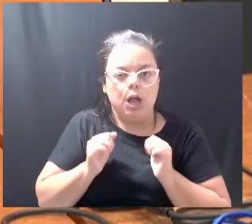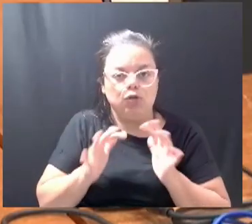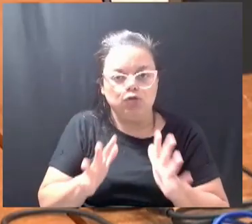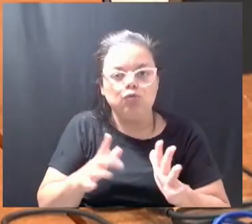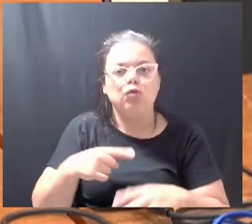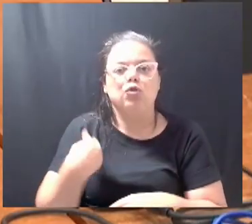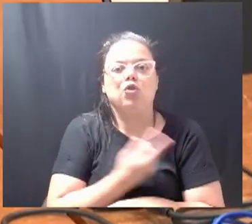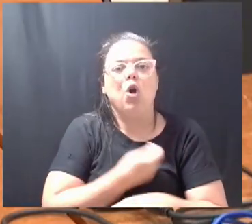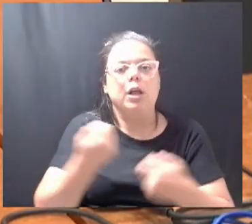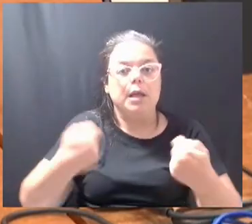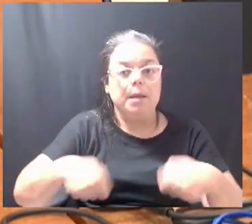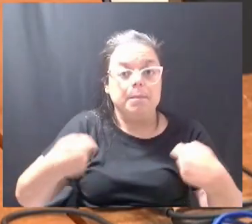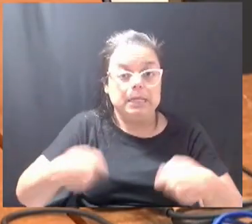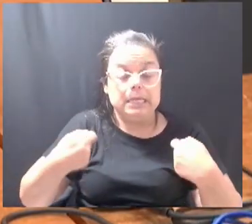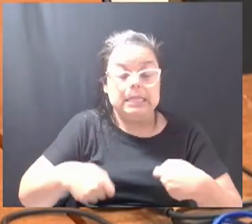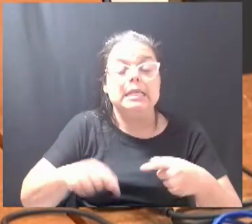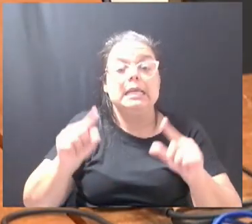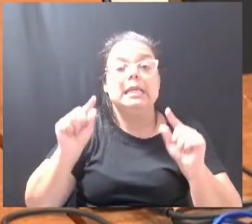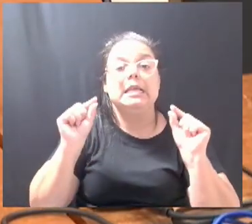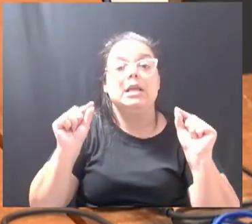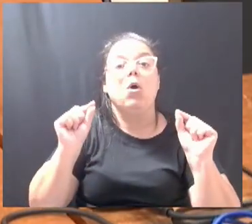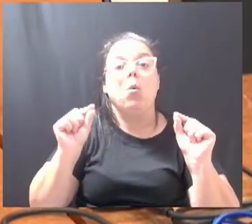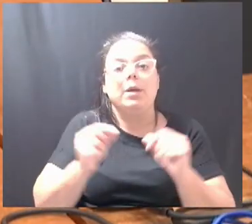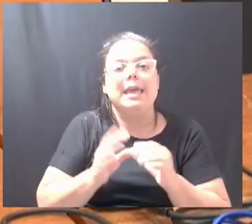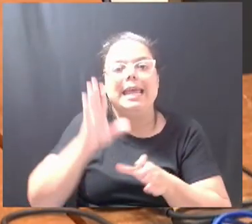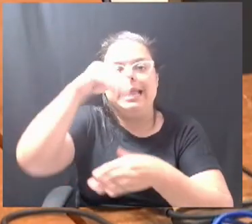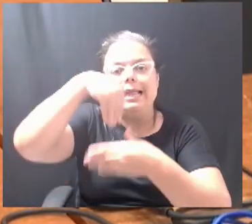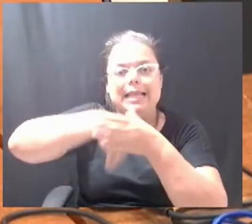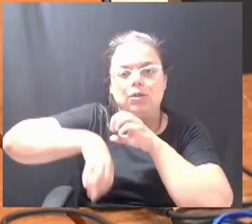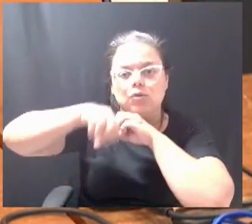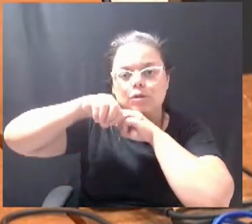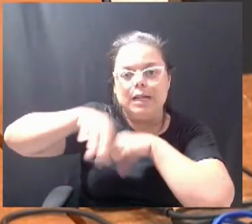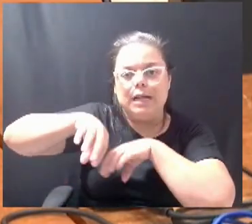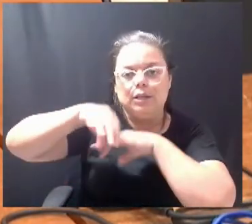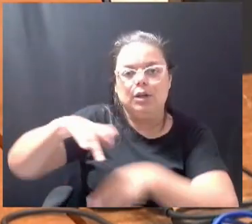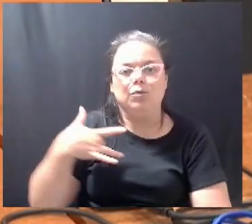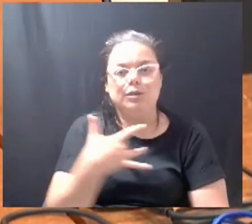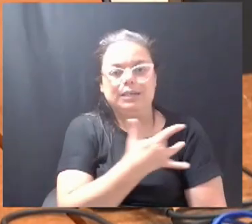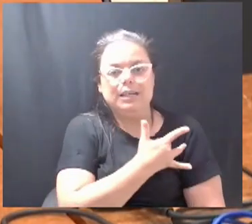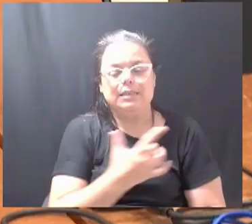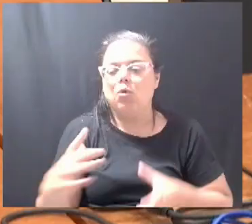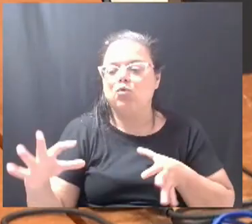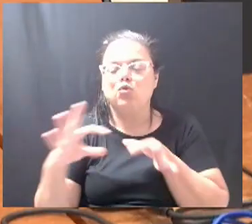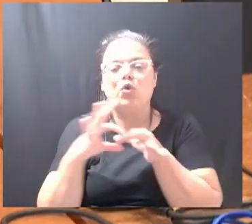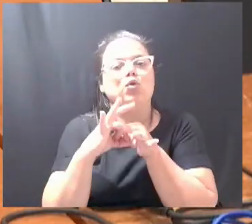da educação e da saúde ao mesmo tempo. Com